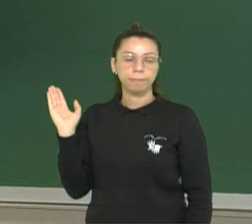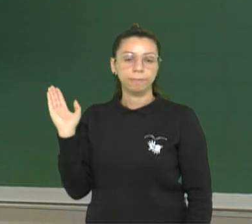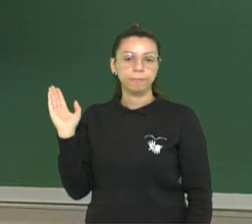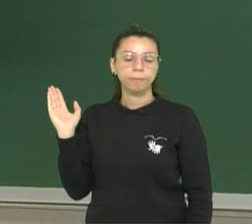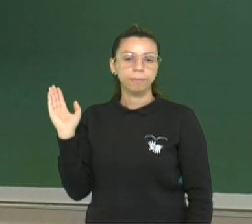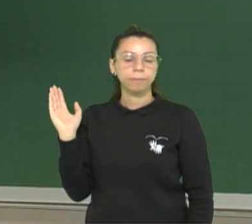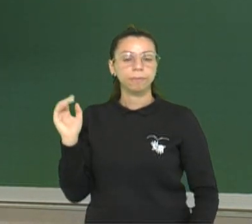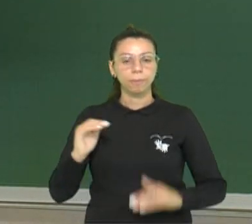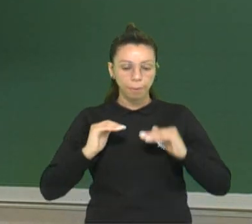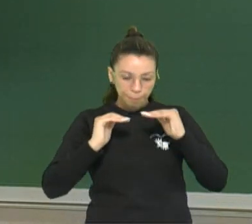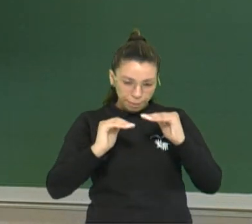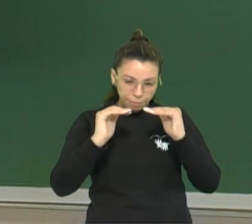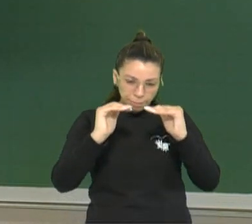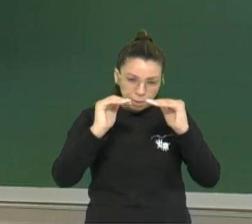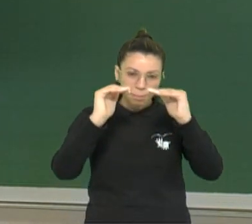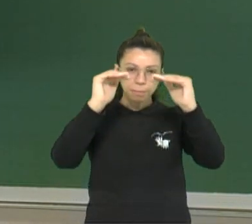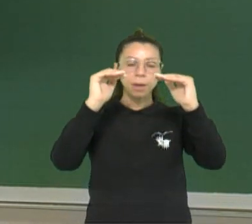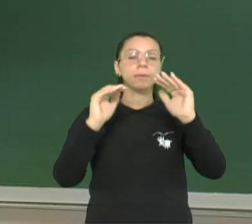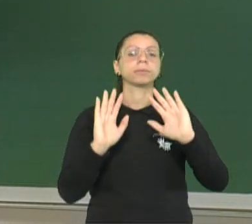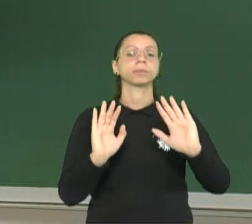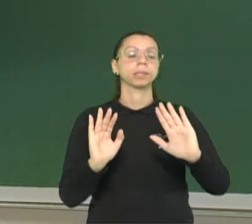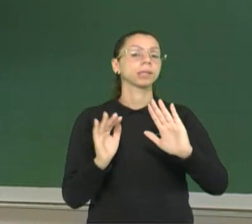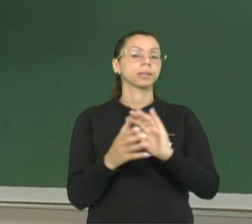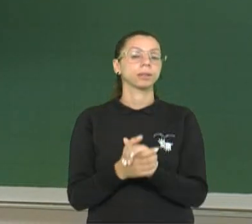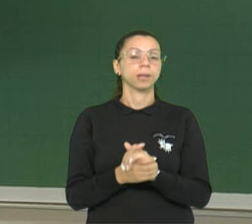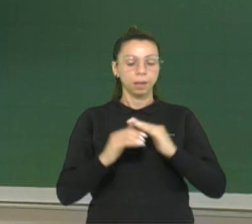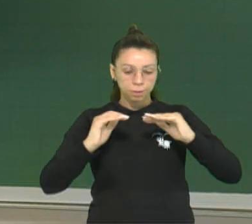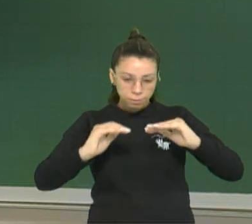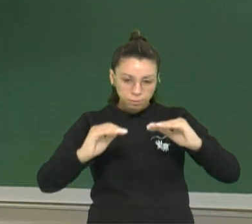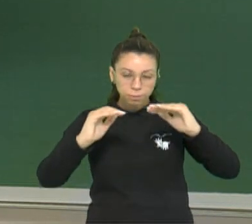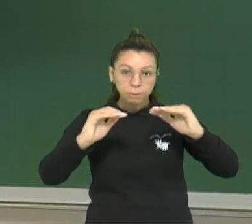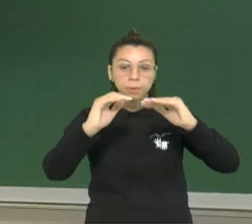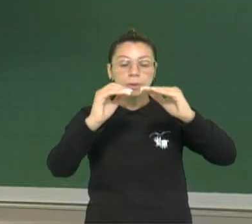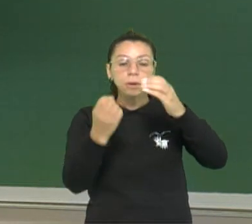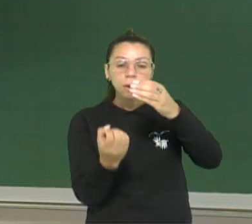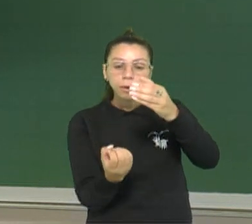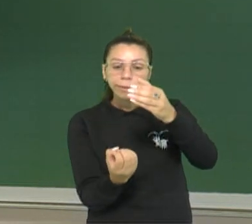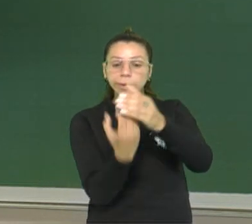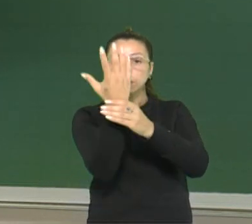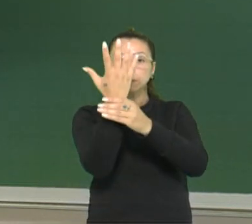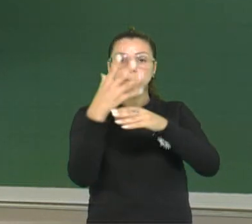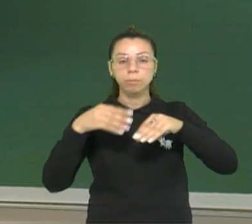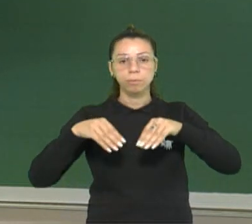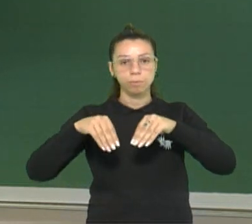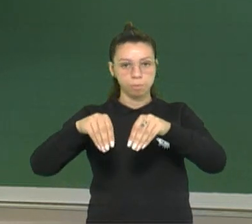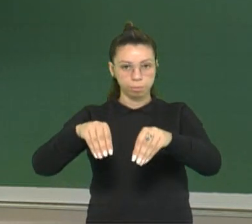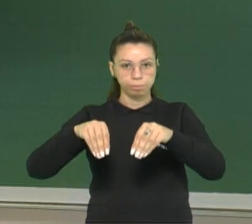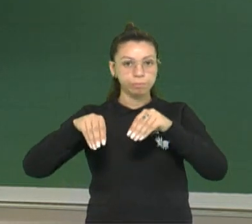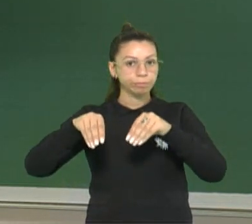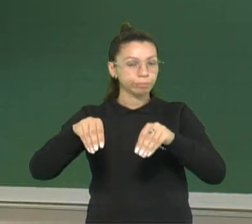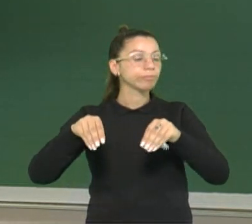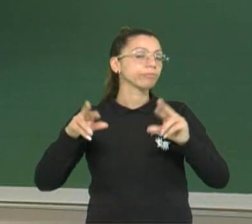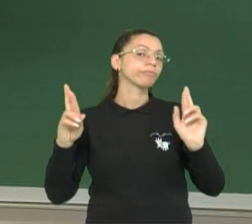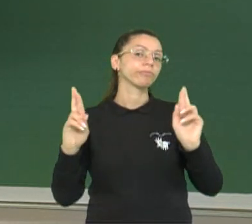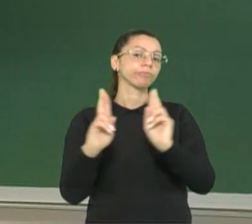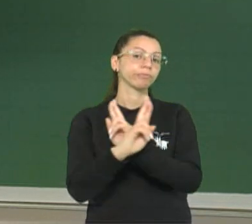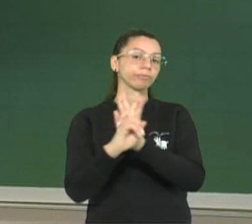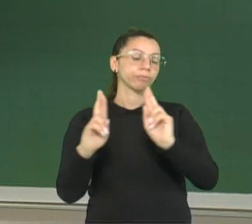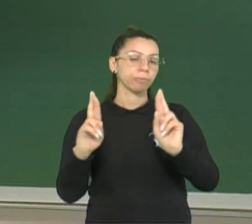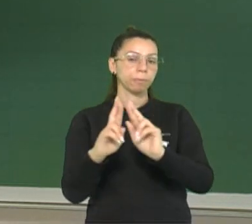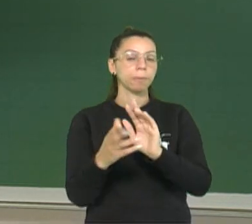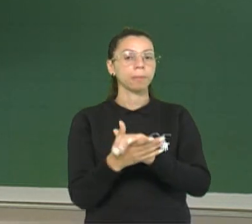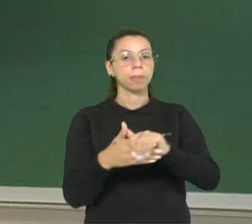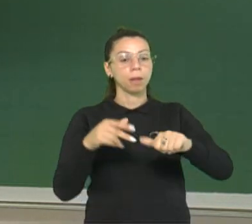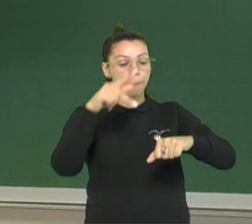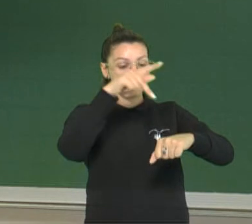os horizontes do solo. E esse processo de formação do solo, que está associado à decomposição